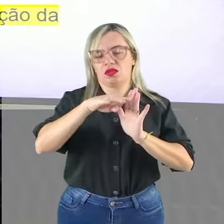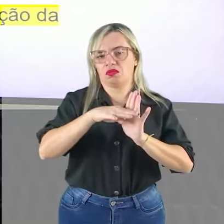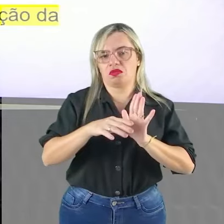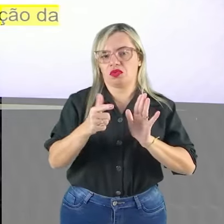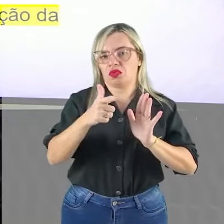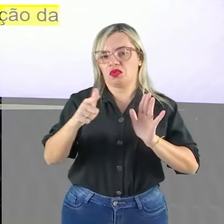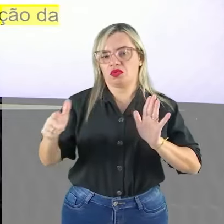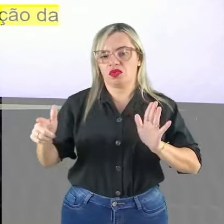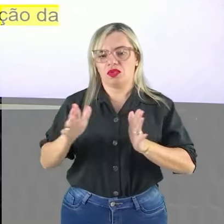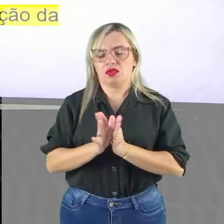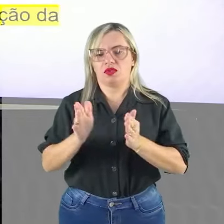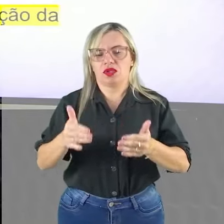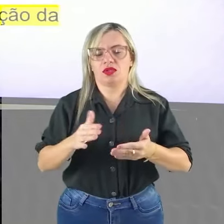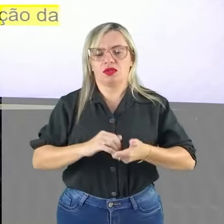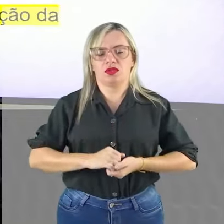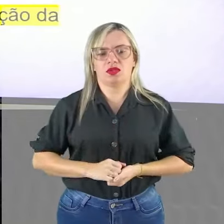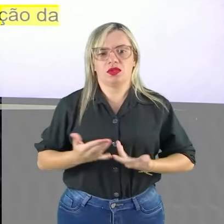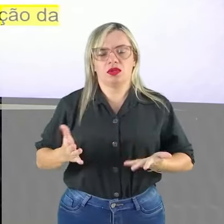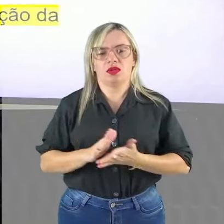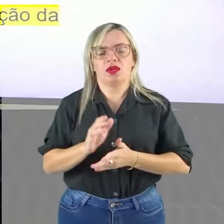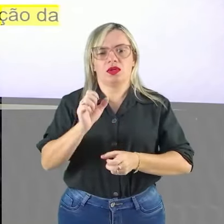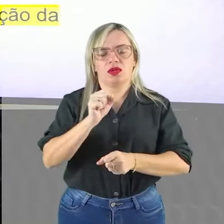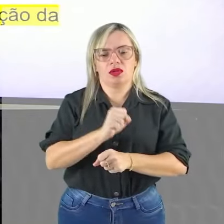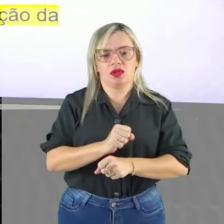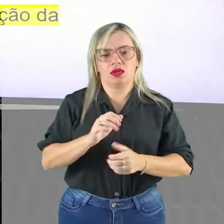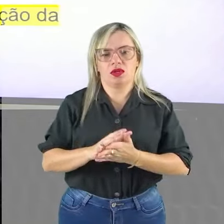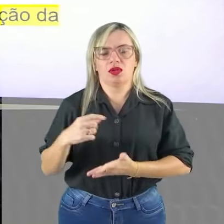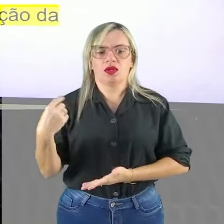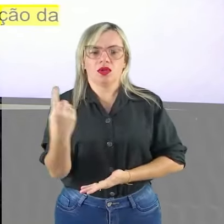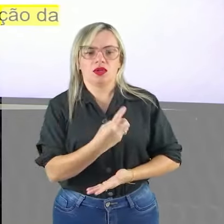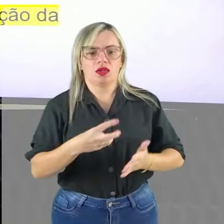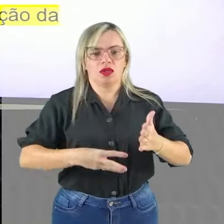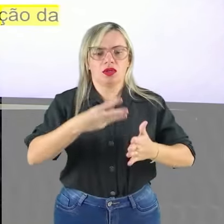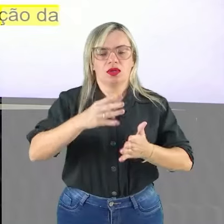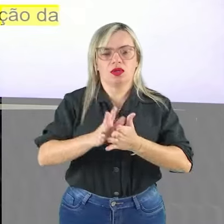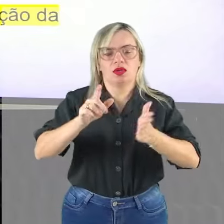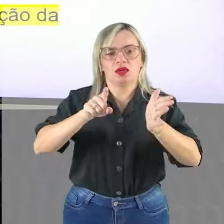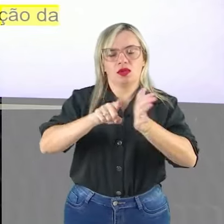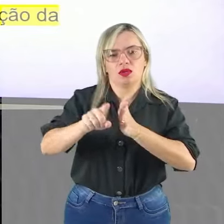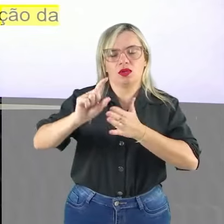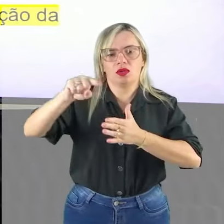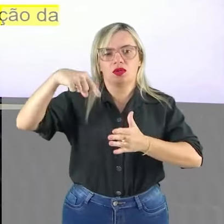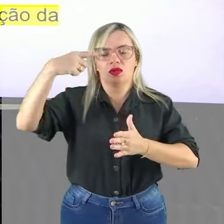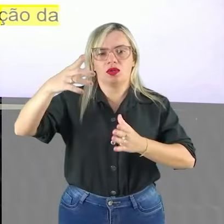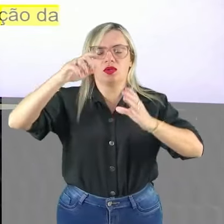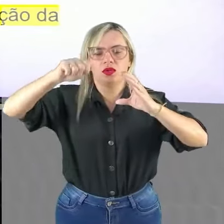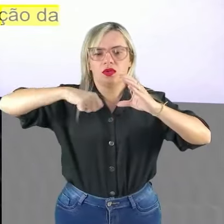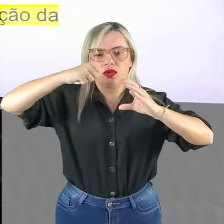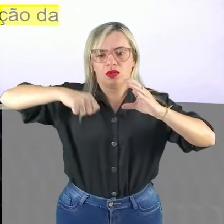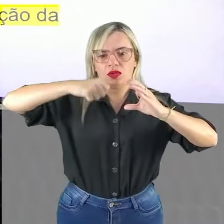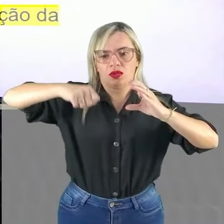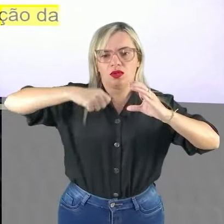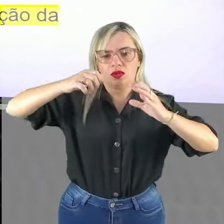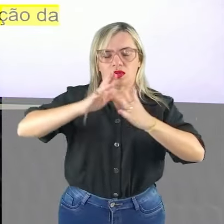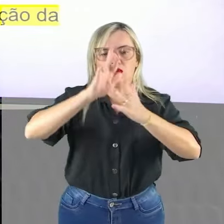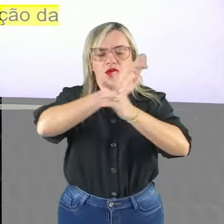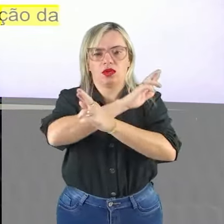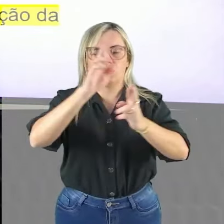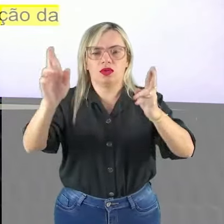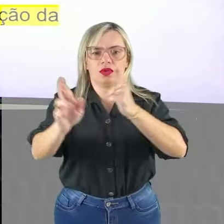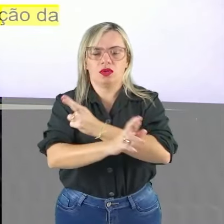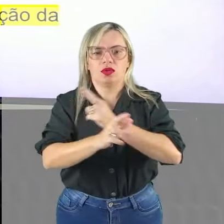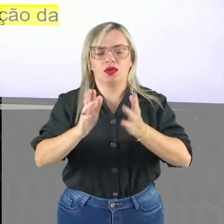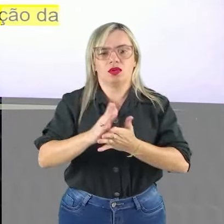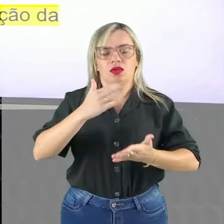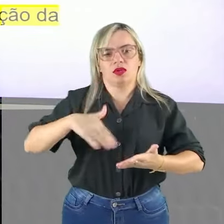destacou beleza gente então ficamos por aqui a nossa terceira questão tá nos próximos vídeos vocês vão ver aí relações de